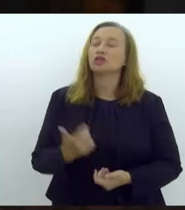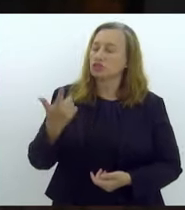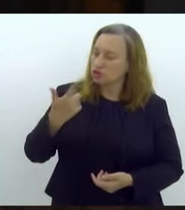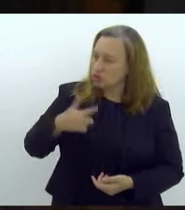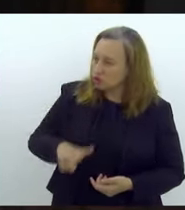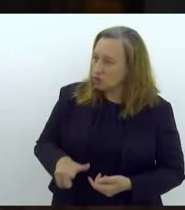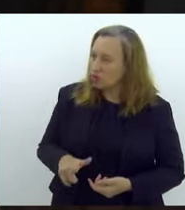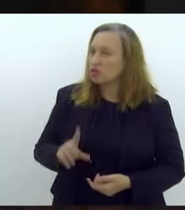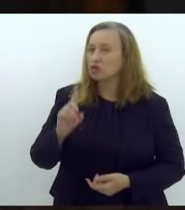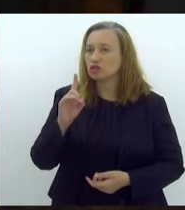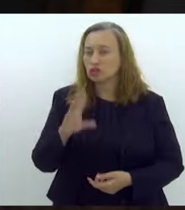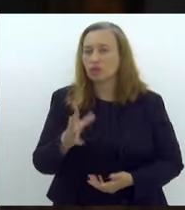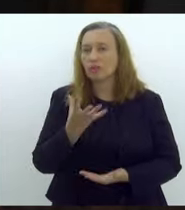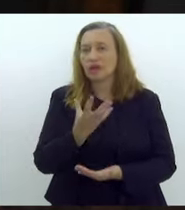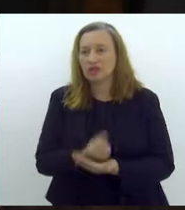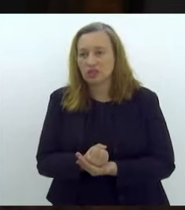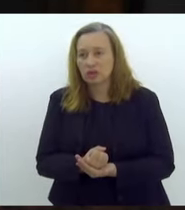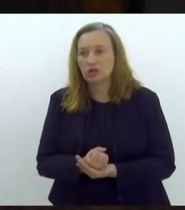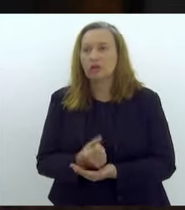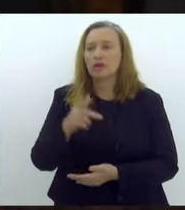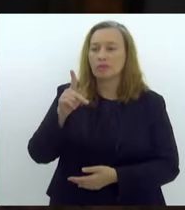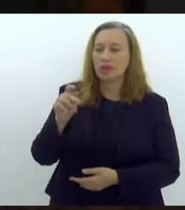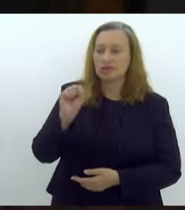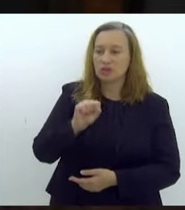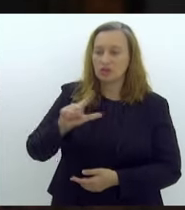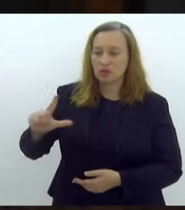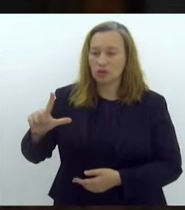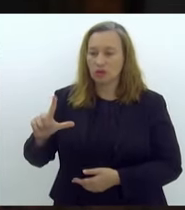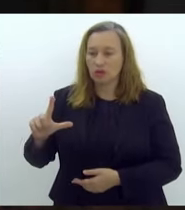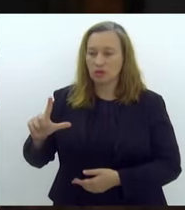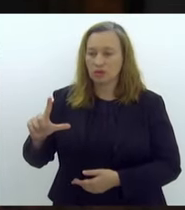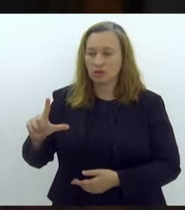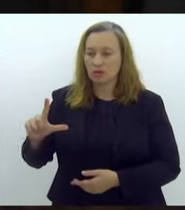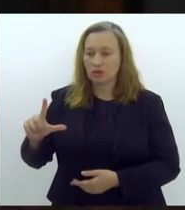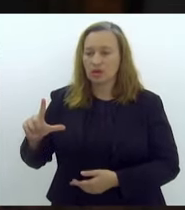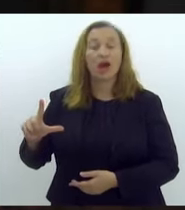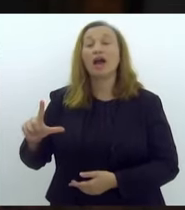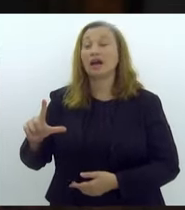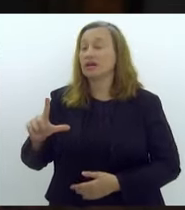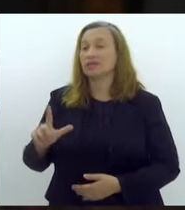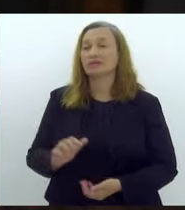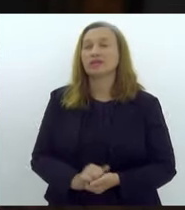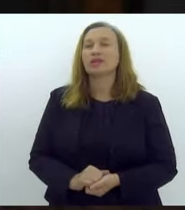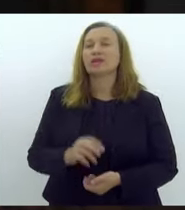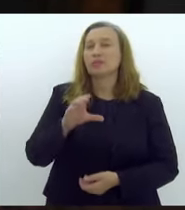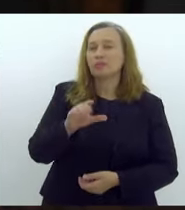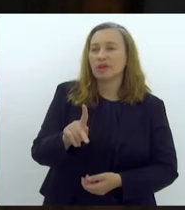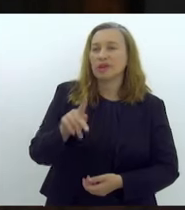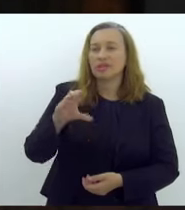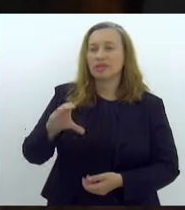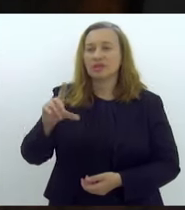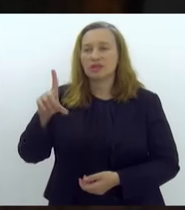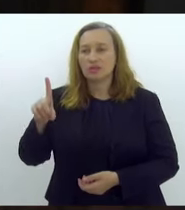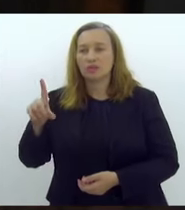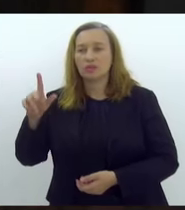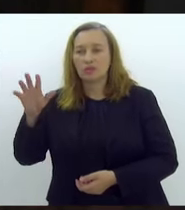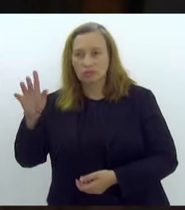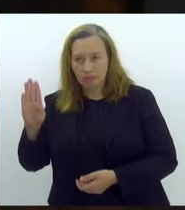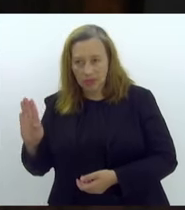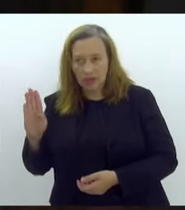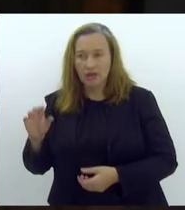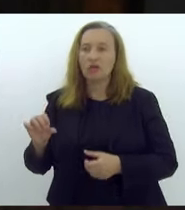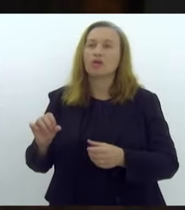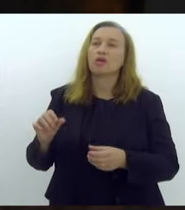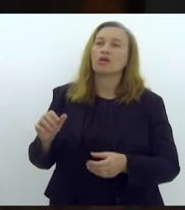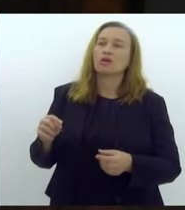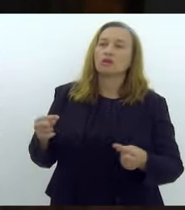Novamente, só para registrar, bancada do PSOL contrário, bancada do PT contrário, PCdoB contrário, abstenção do